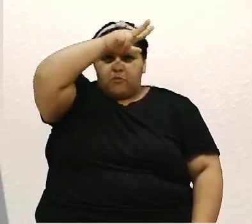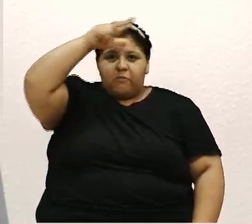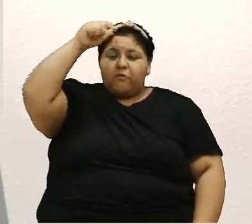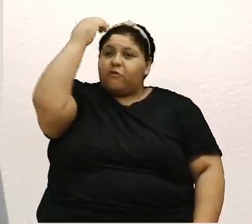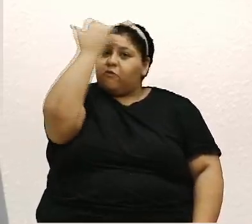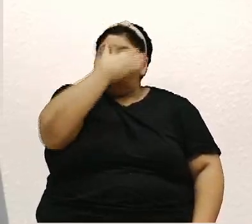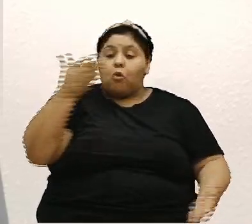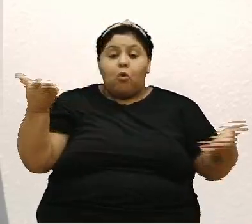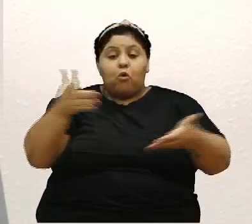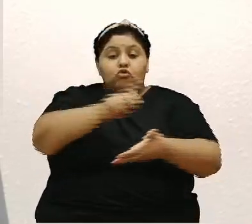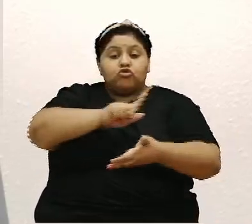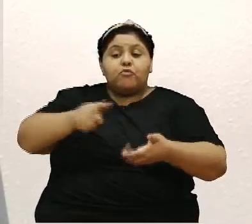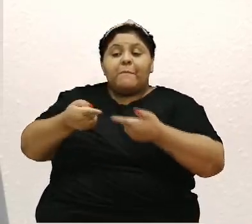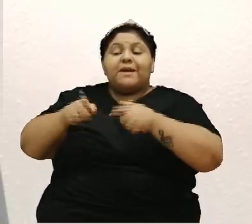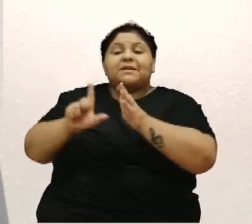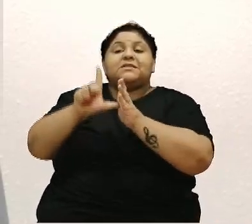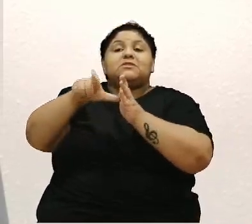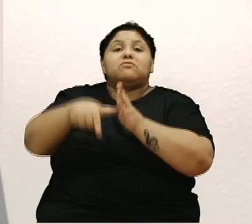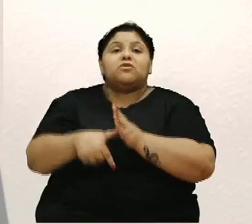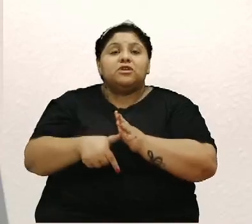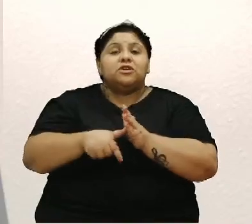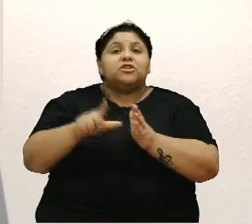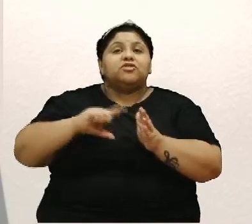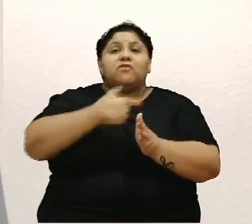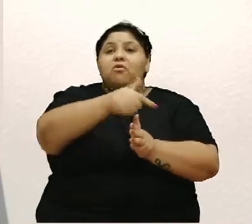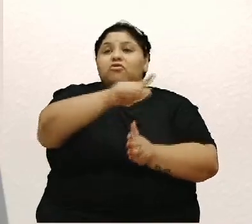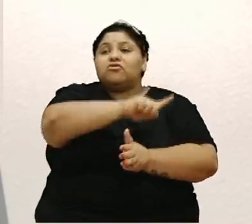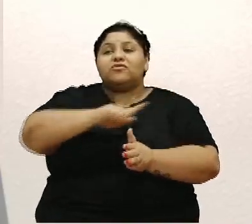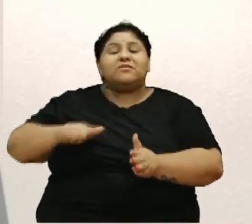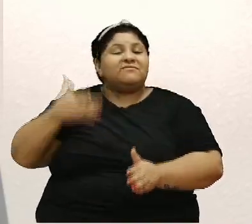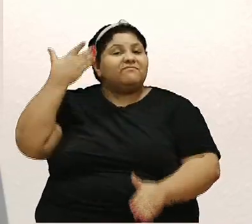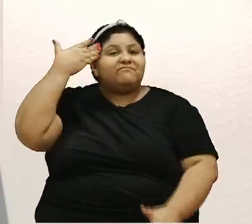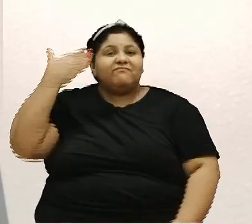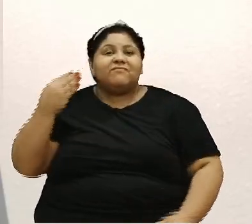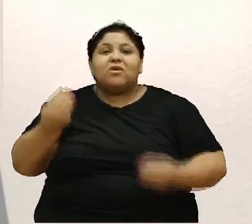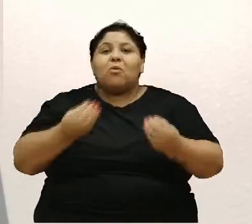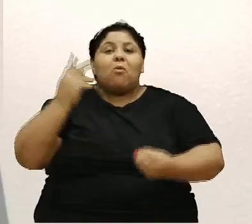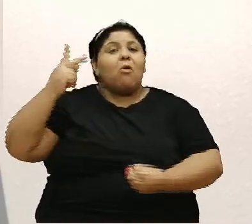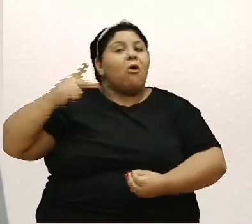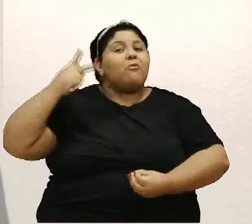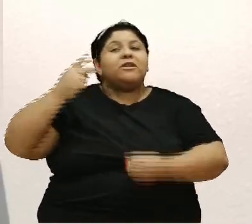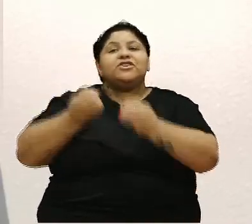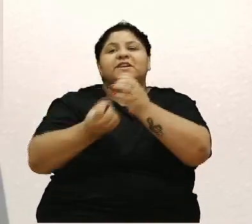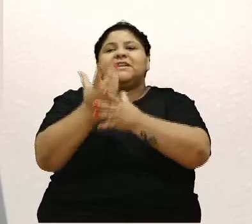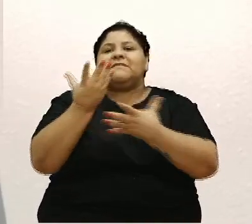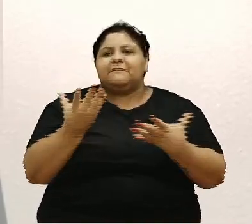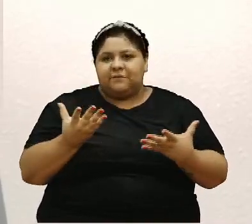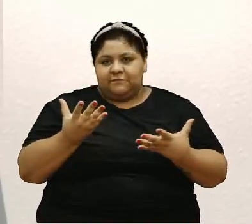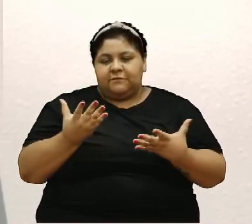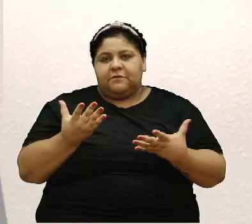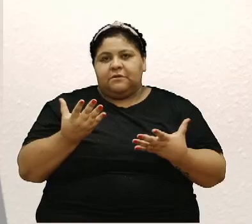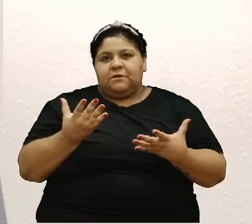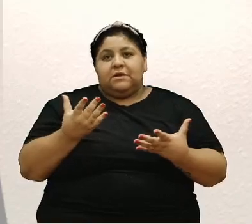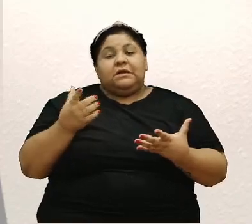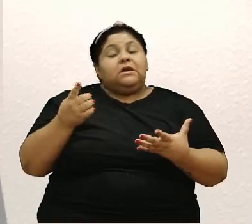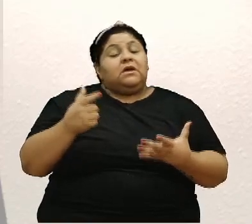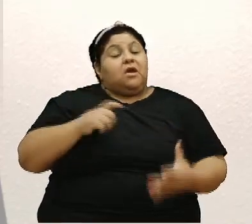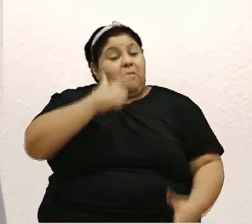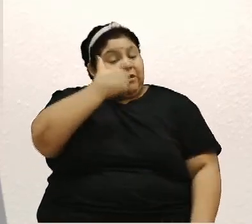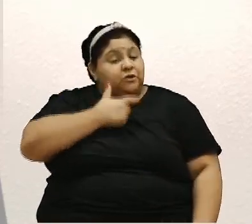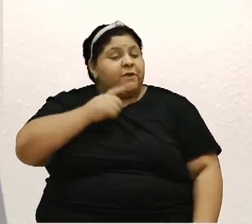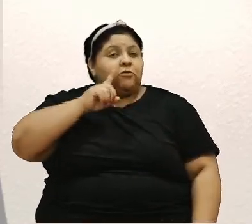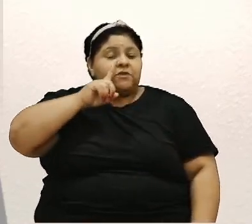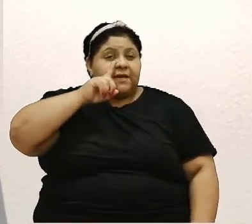estão no governo, mas e depois, quando houver outro governo, a gente não vai saber qual é a política que estão implementando. Então, particularmente, acho